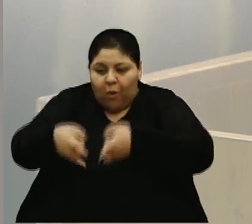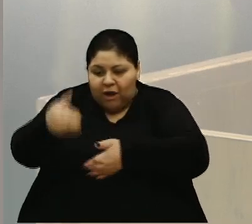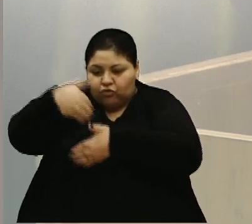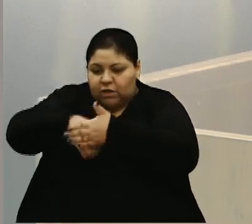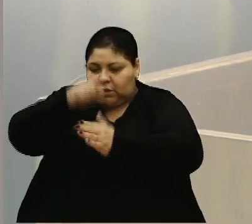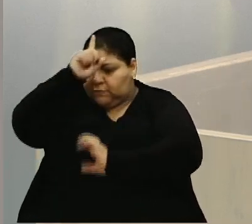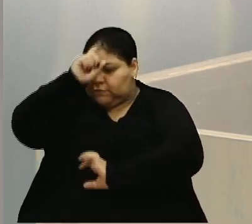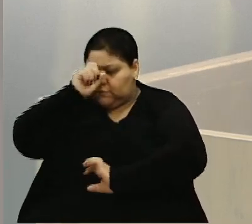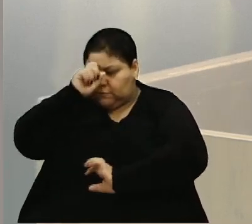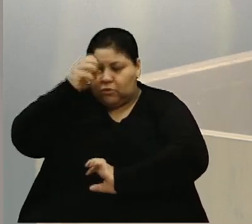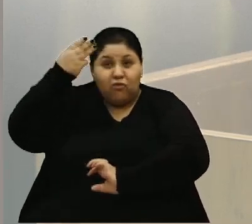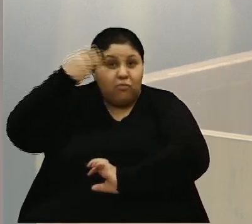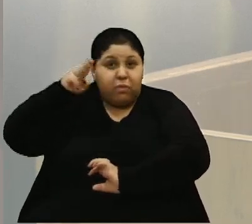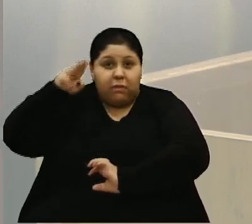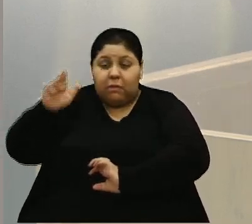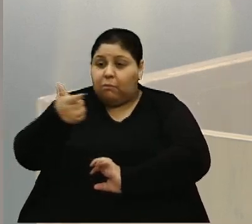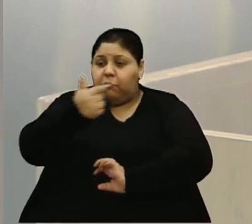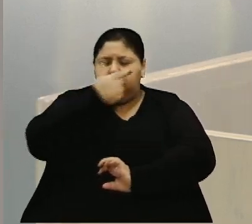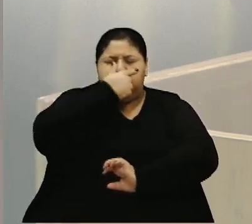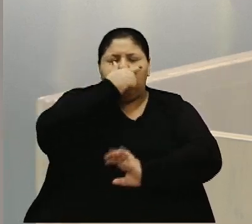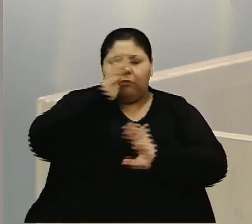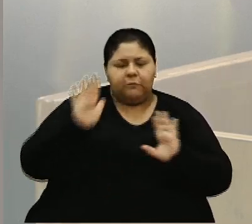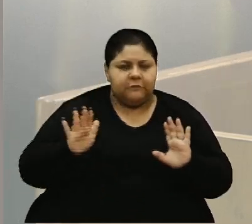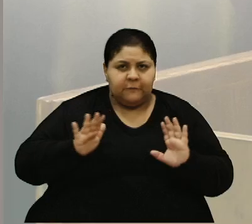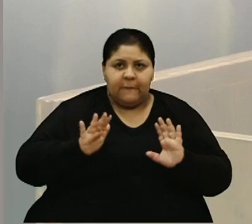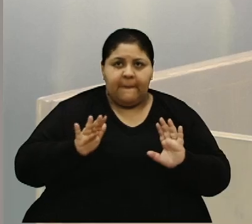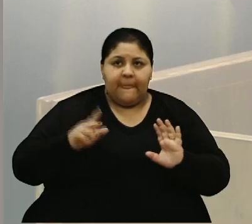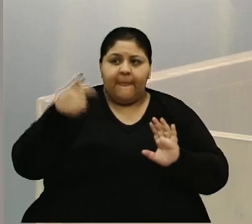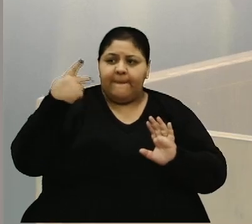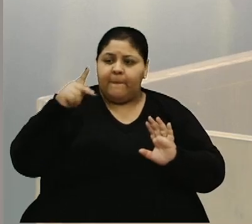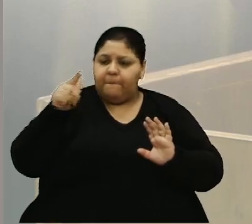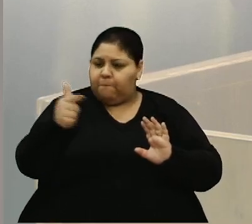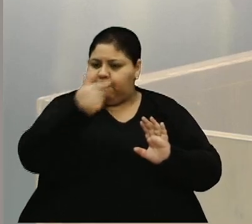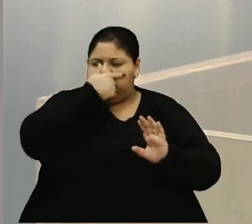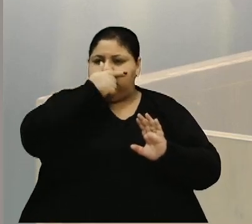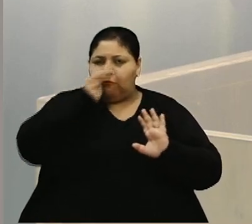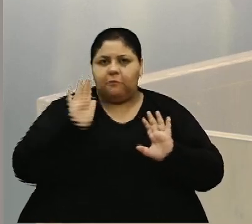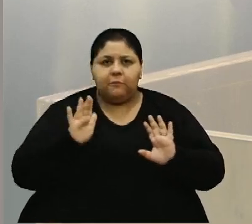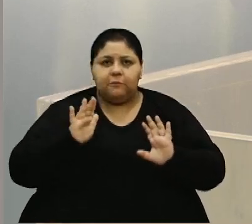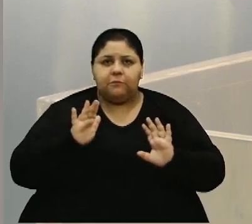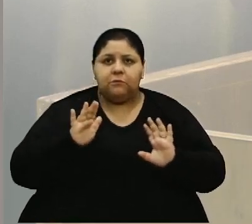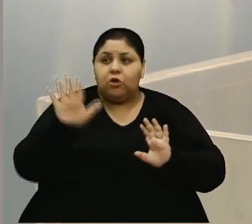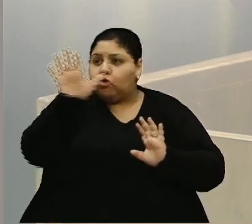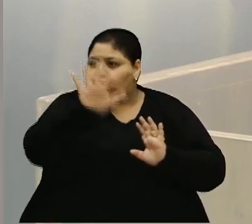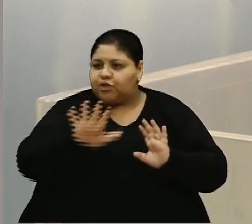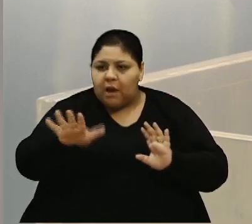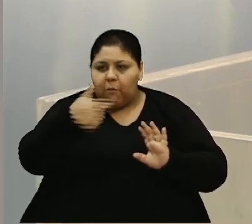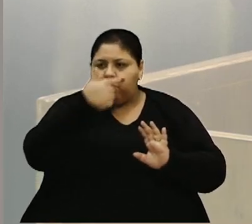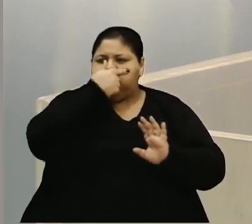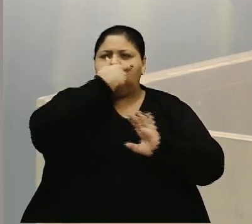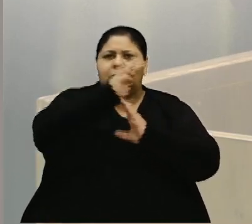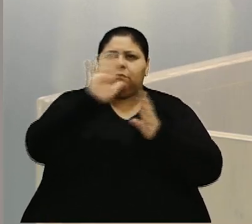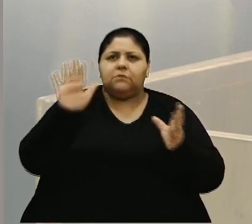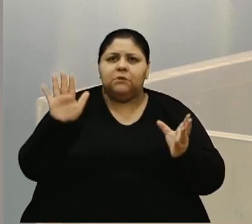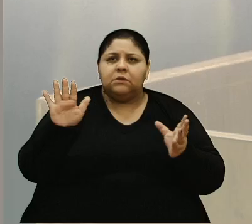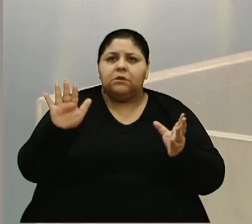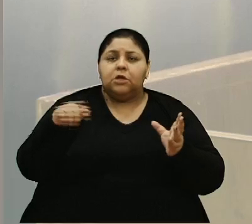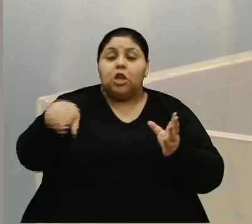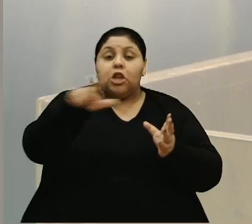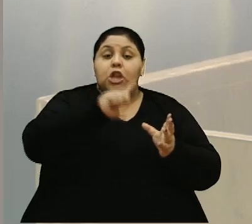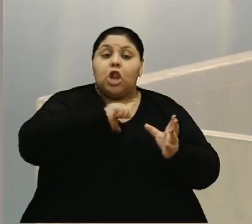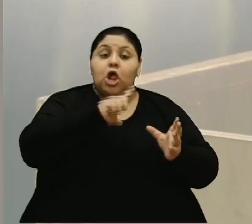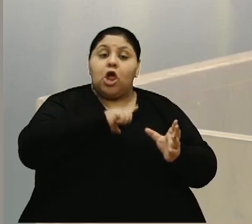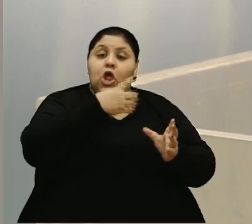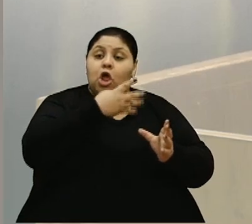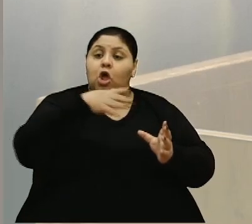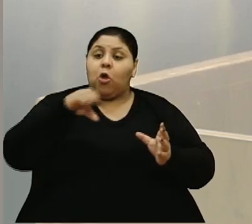Vivi Ramos lotado, o Hospital Pompeia lotado, o Hospital Geral lotado. Uma parte. Aí nós temos